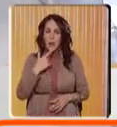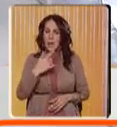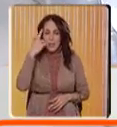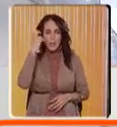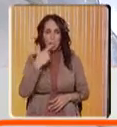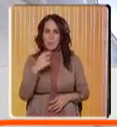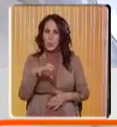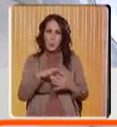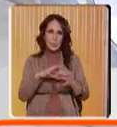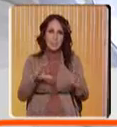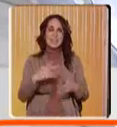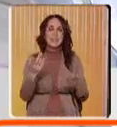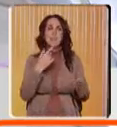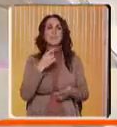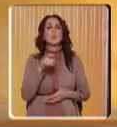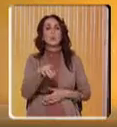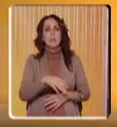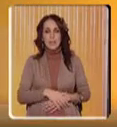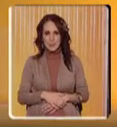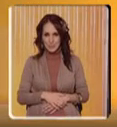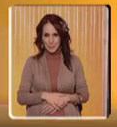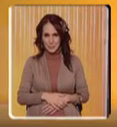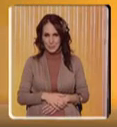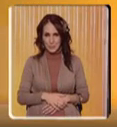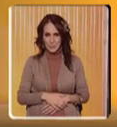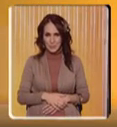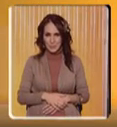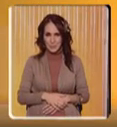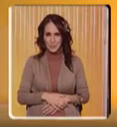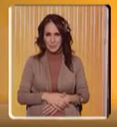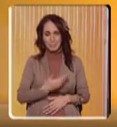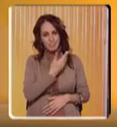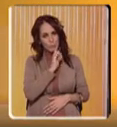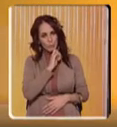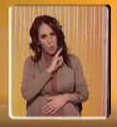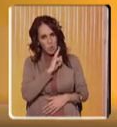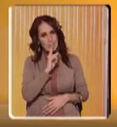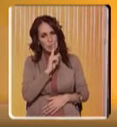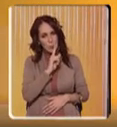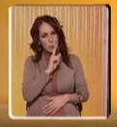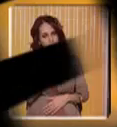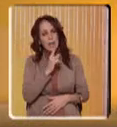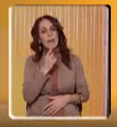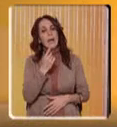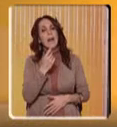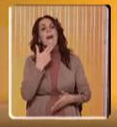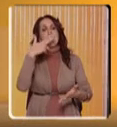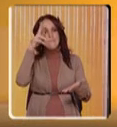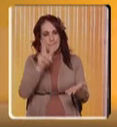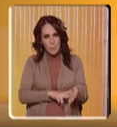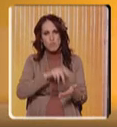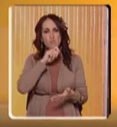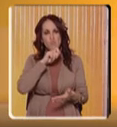perguntas. Vamos ver então a pergunta uma vez mais. A mulher pode ser alérgica ao esperma do companheiro? Pois então,